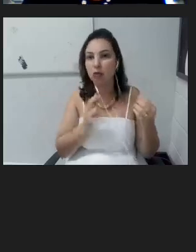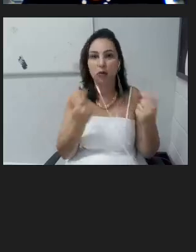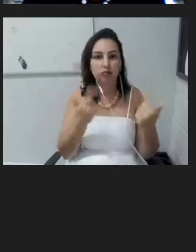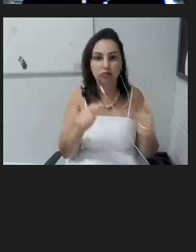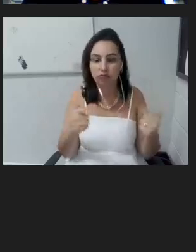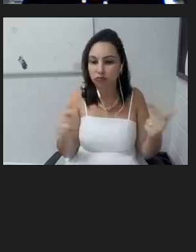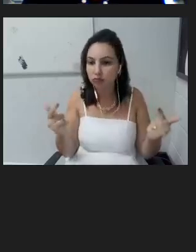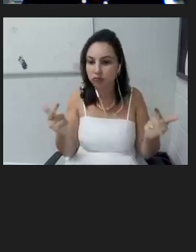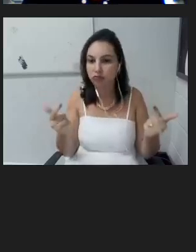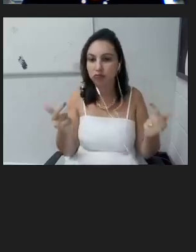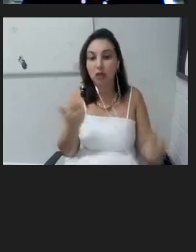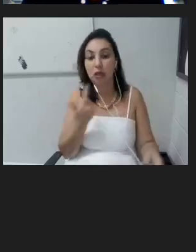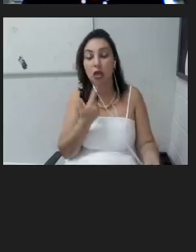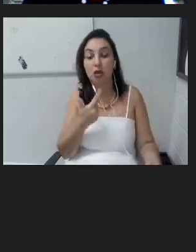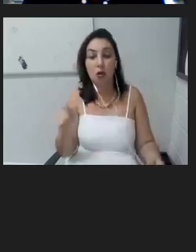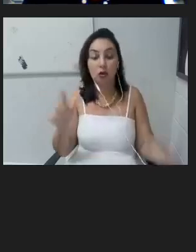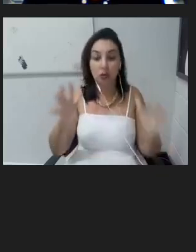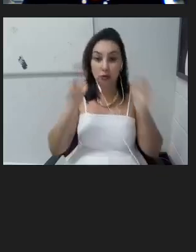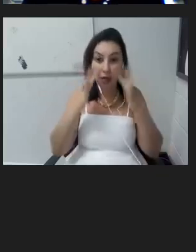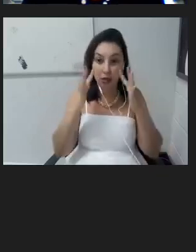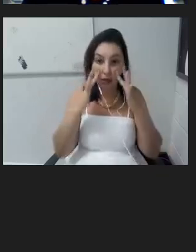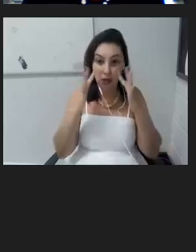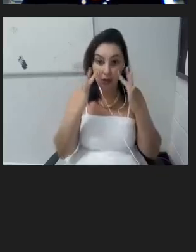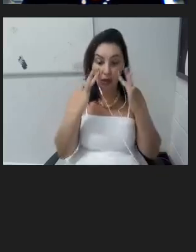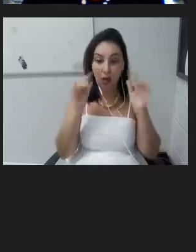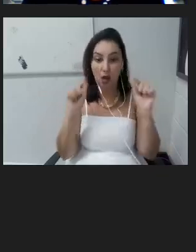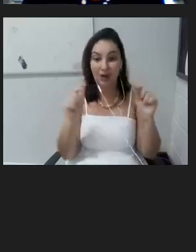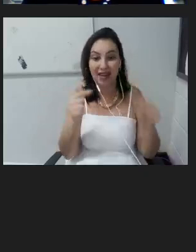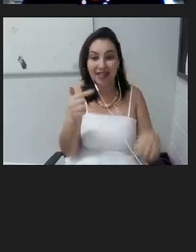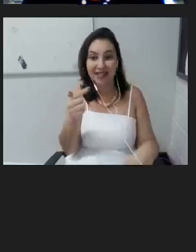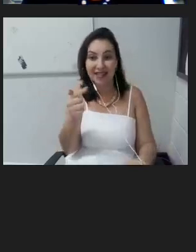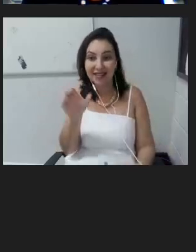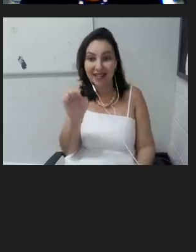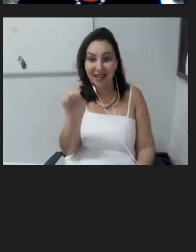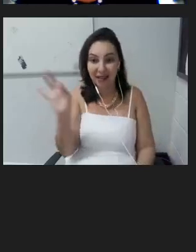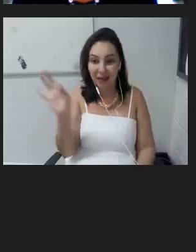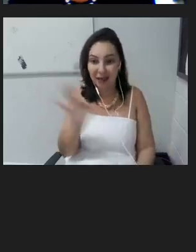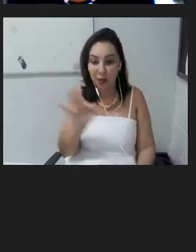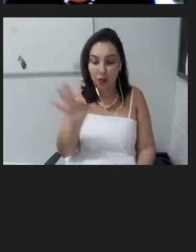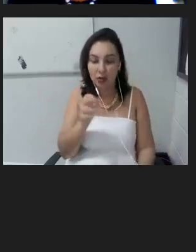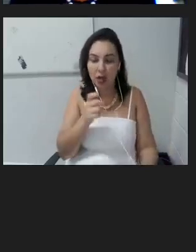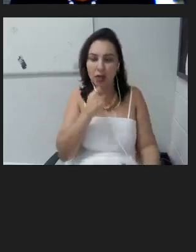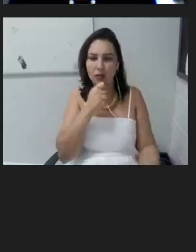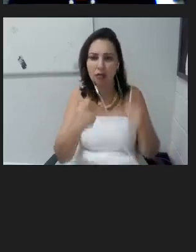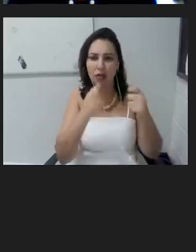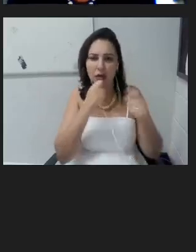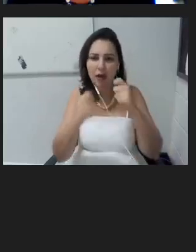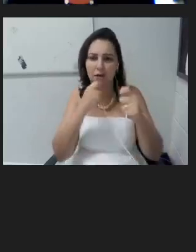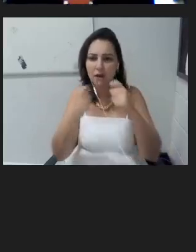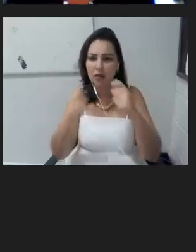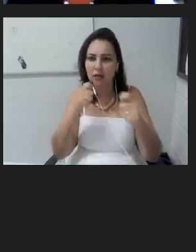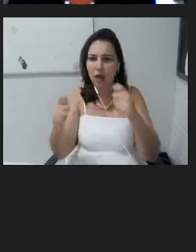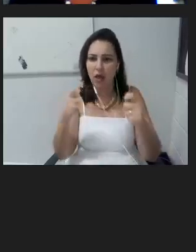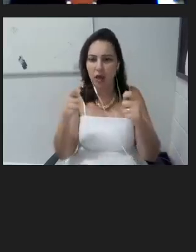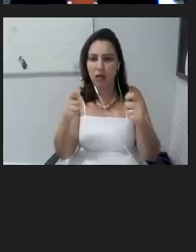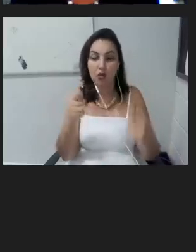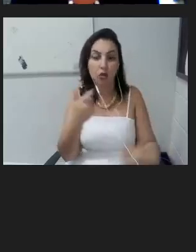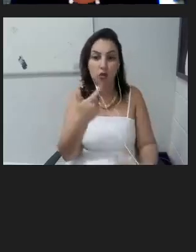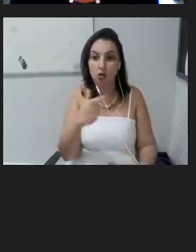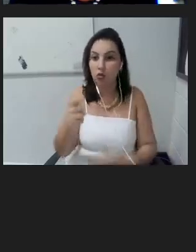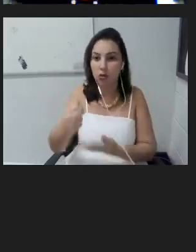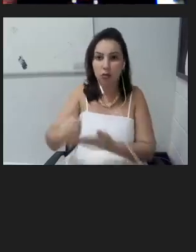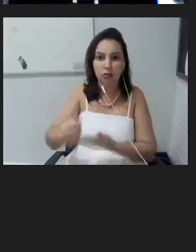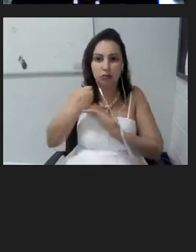outro dado que chama a atenção é que 70% dos entrevistados não tinham nenhum suporte